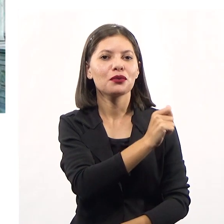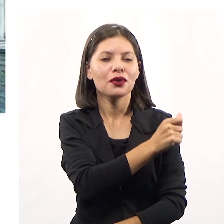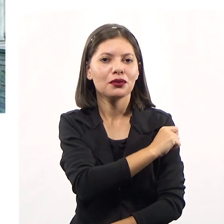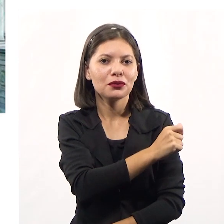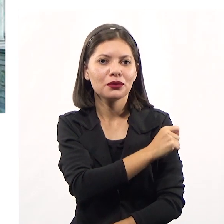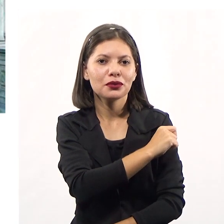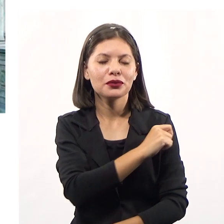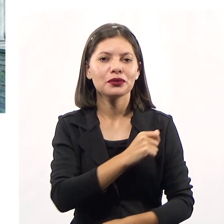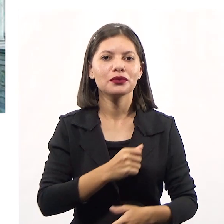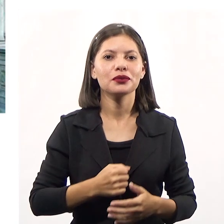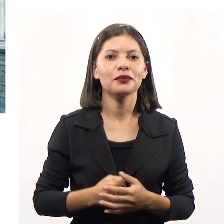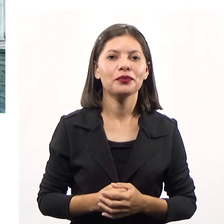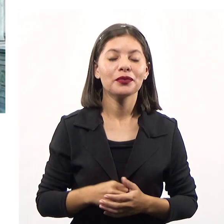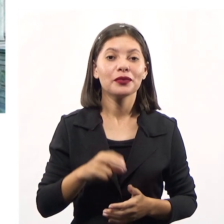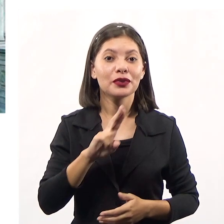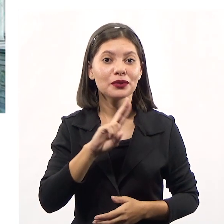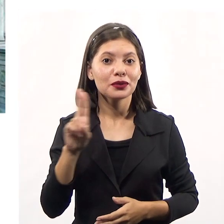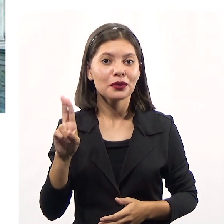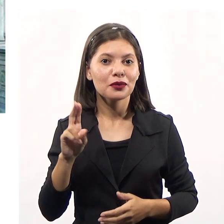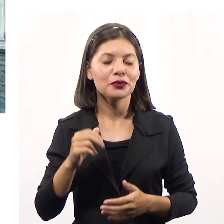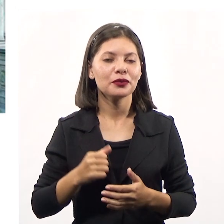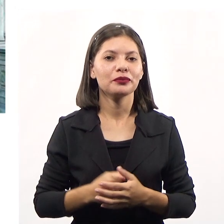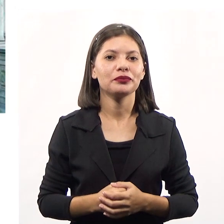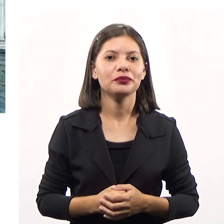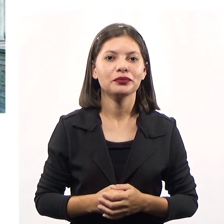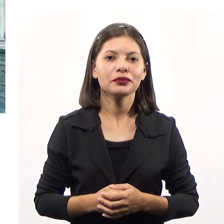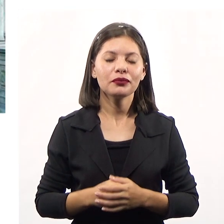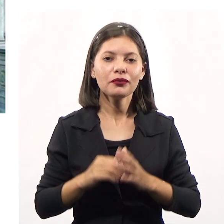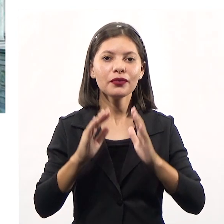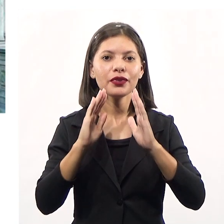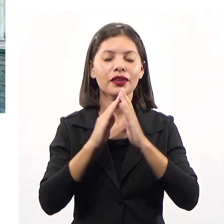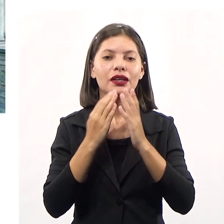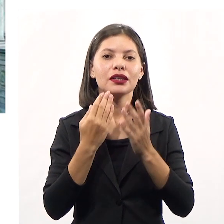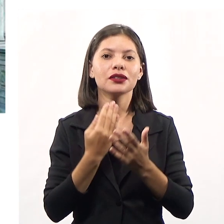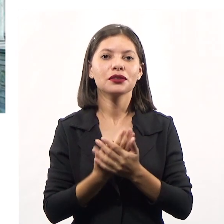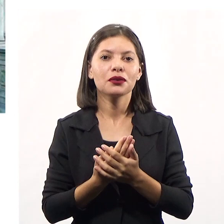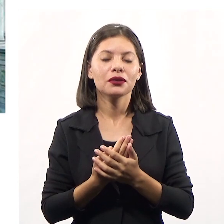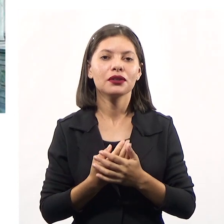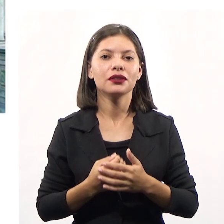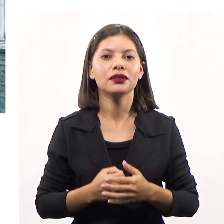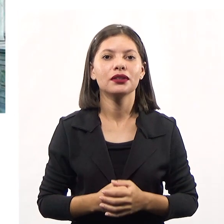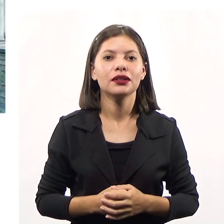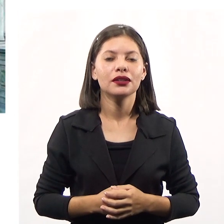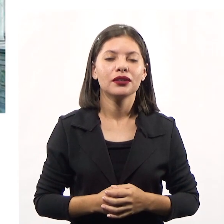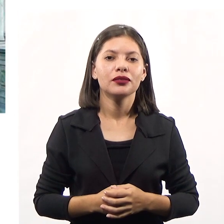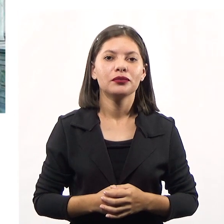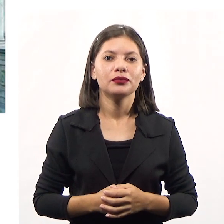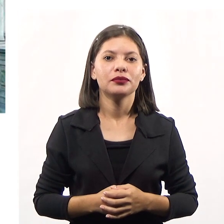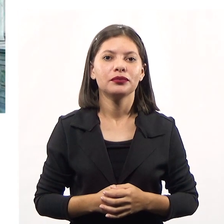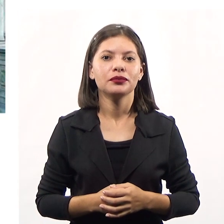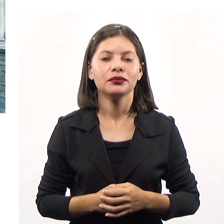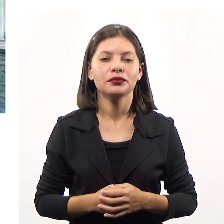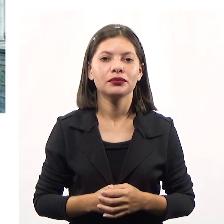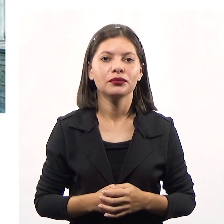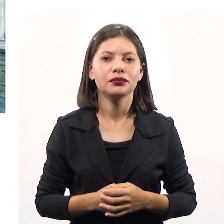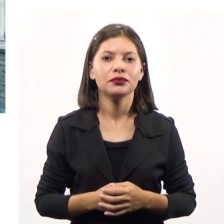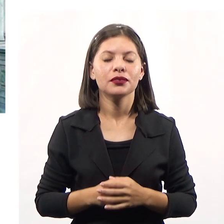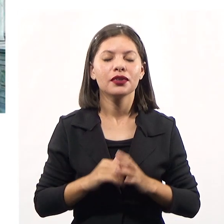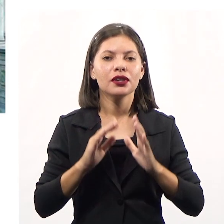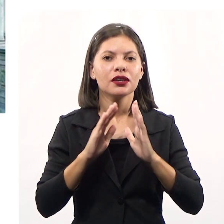discípulos, e daí o nome perípato. Então, as escolas, os liceus de Aristóteles eram conhecidos